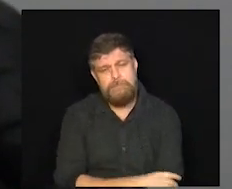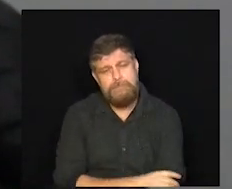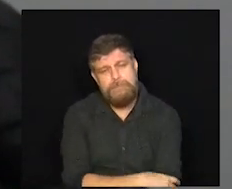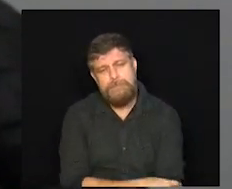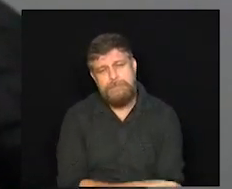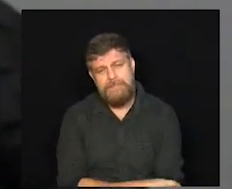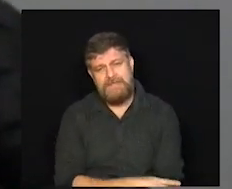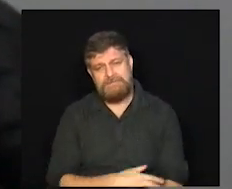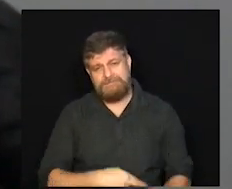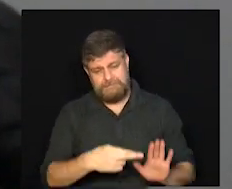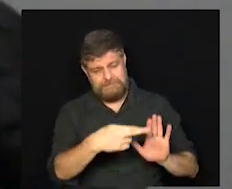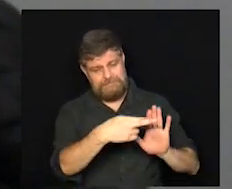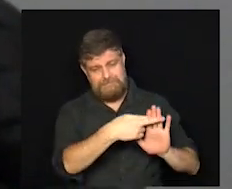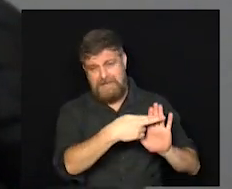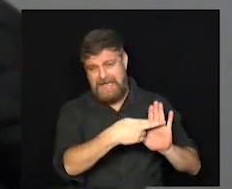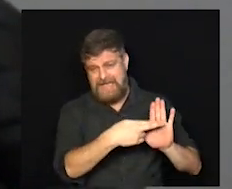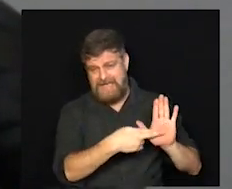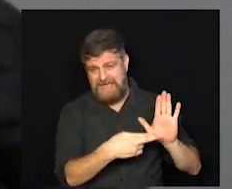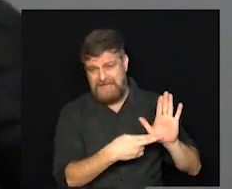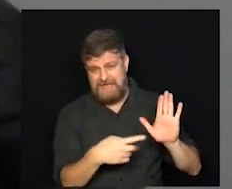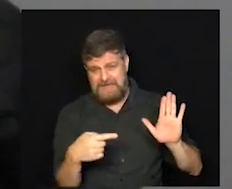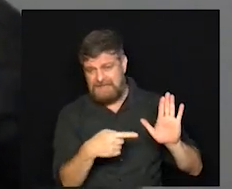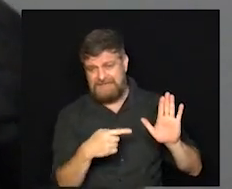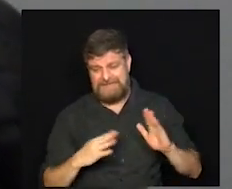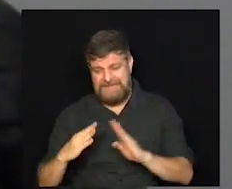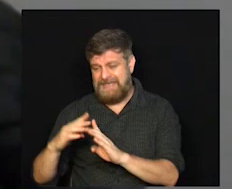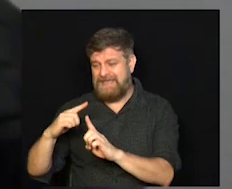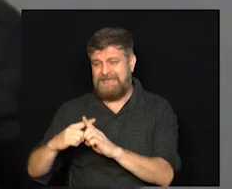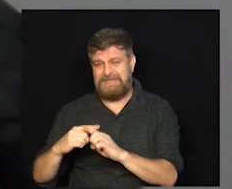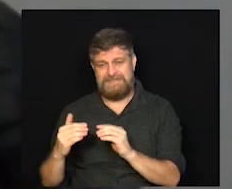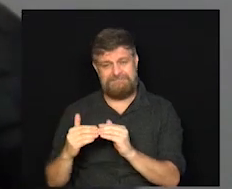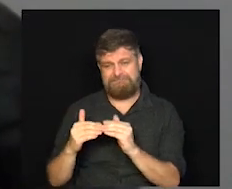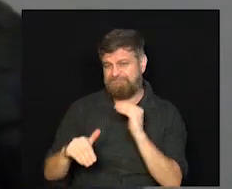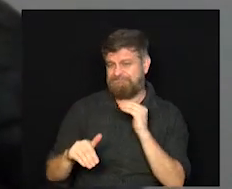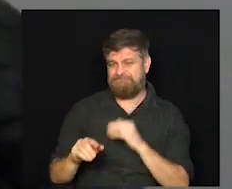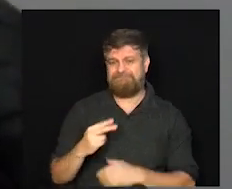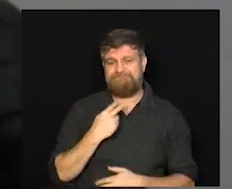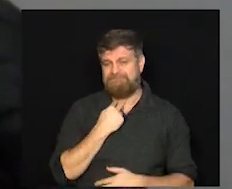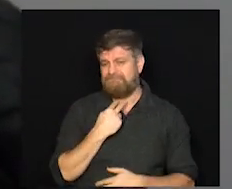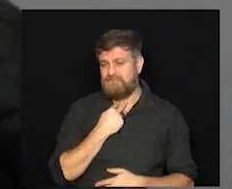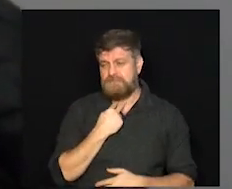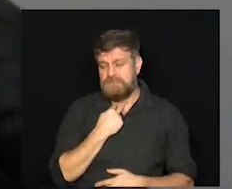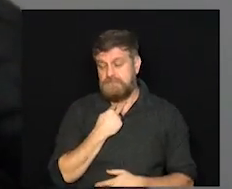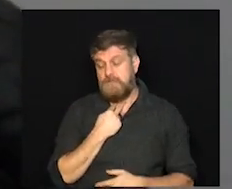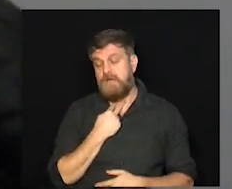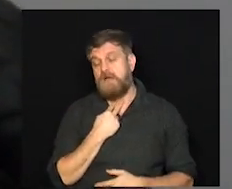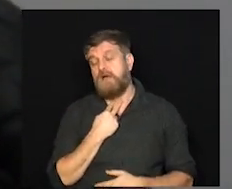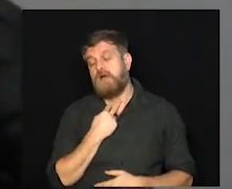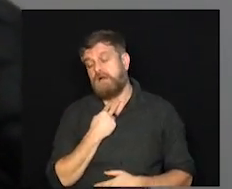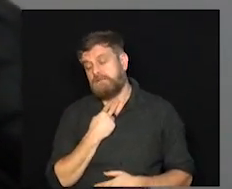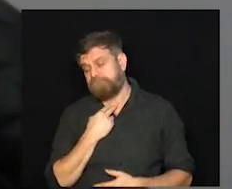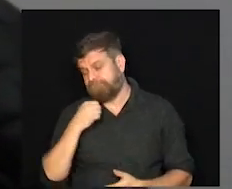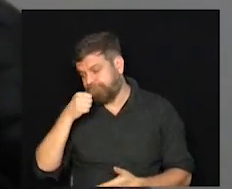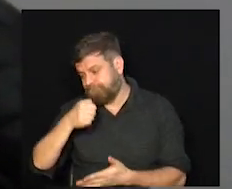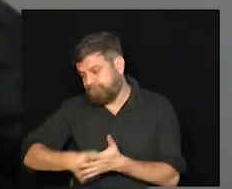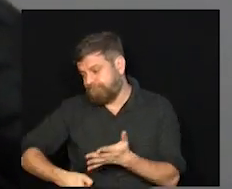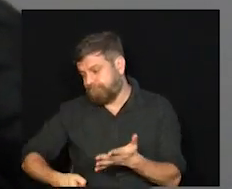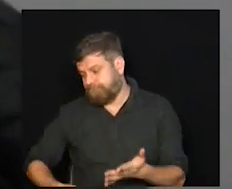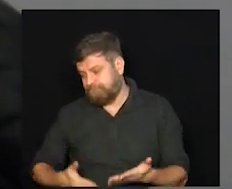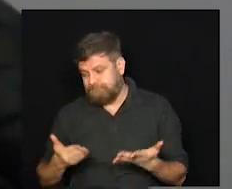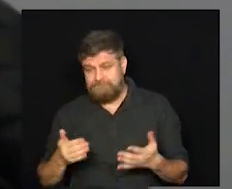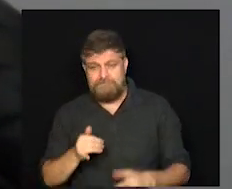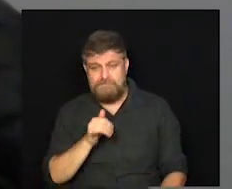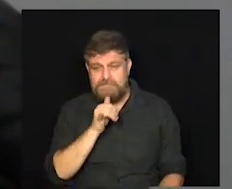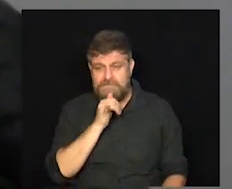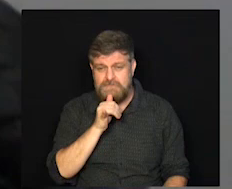uma regra que acho que não contemplava igrejas até o momento em que eu estive lá. E então isso é um dos exemplos